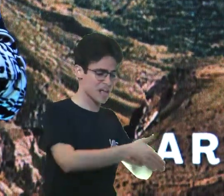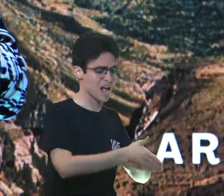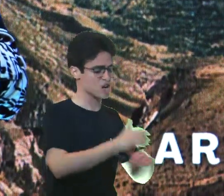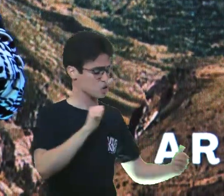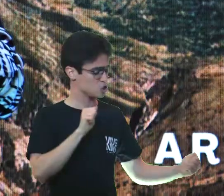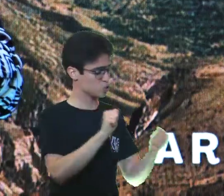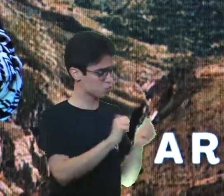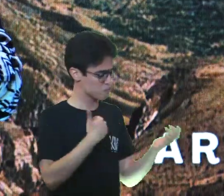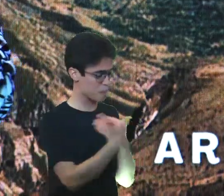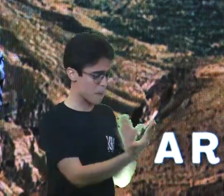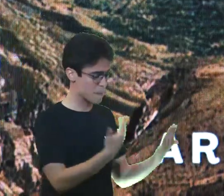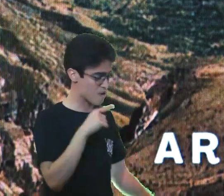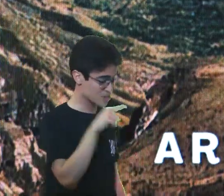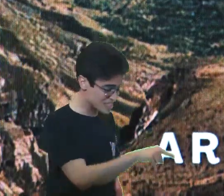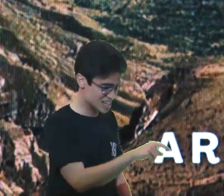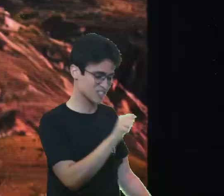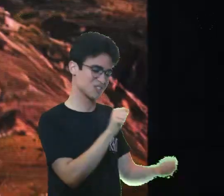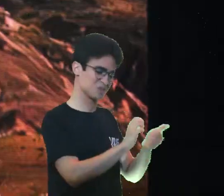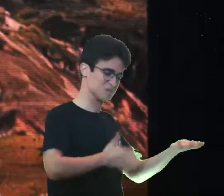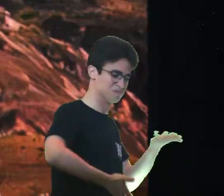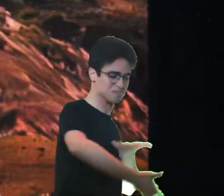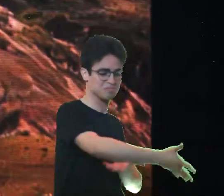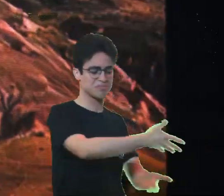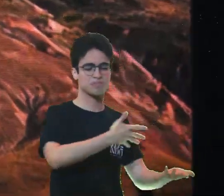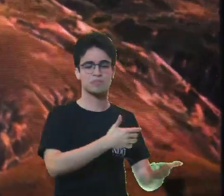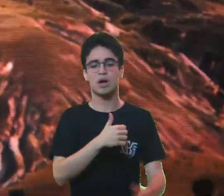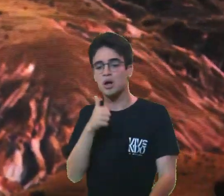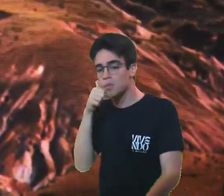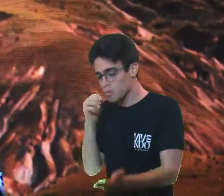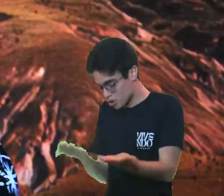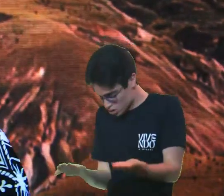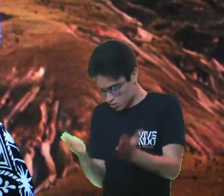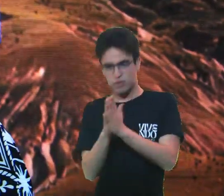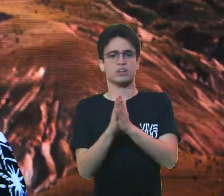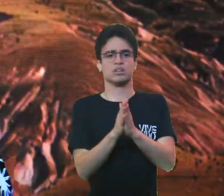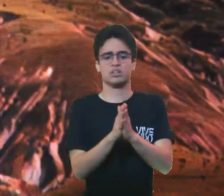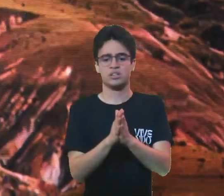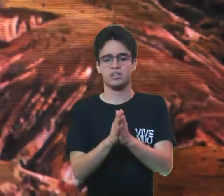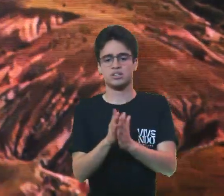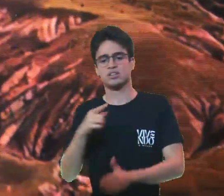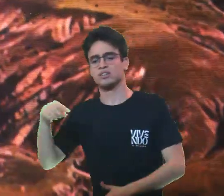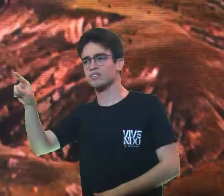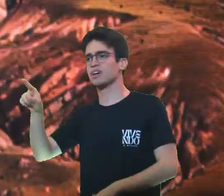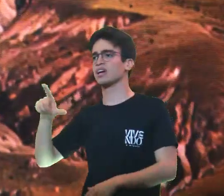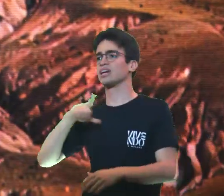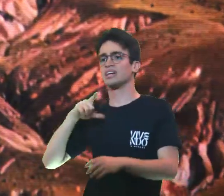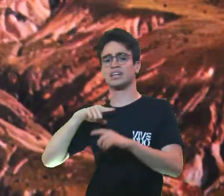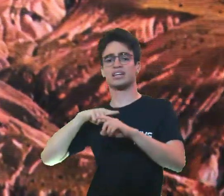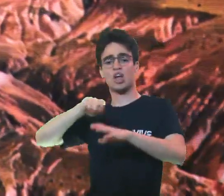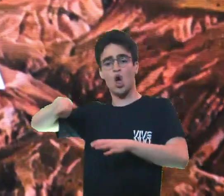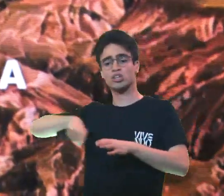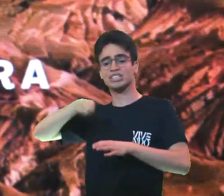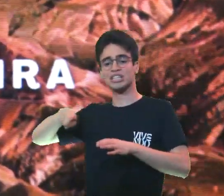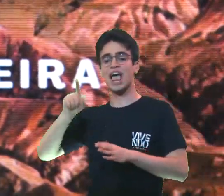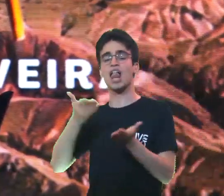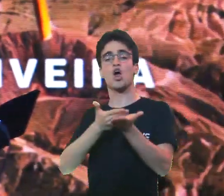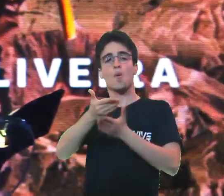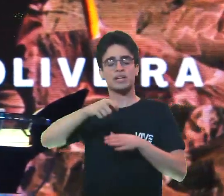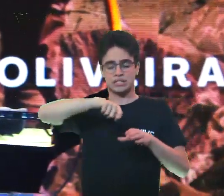vou cear com você e você comigo. Ela fecha o livro, vai para a cozinha, começa a fazer